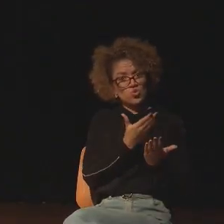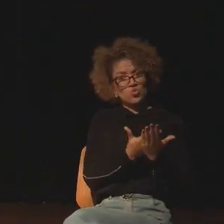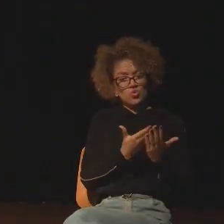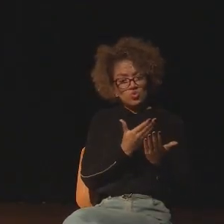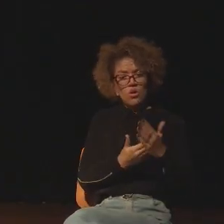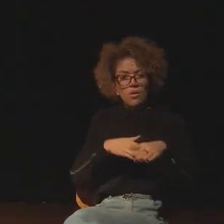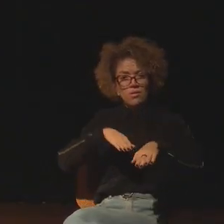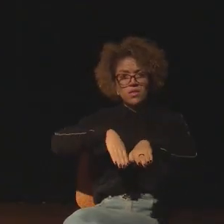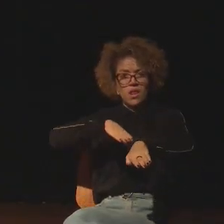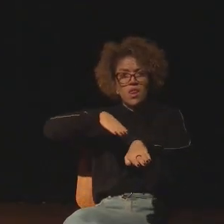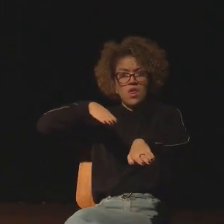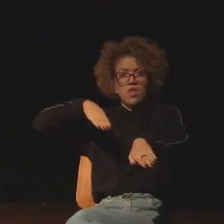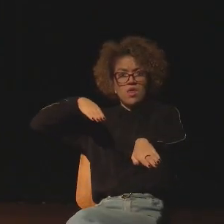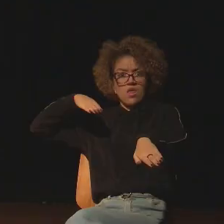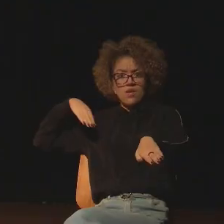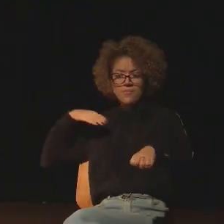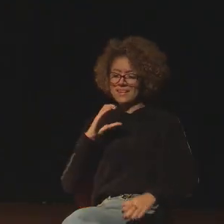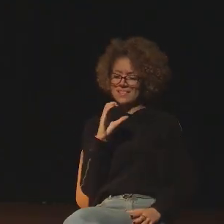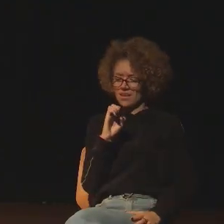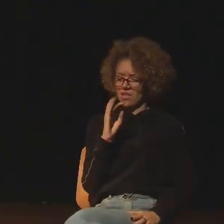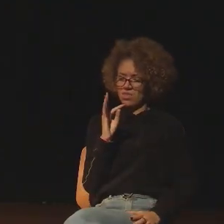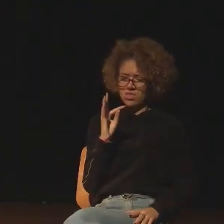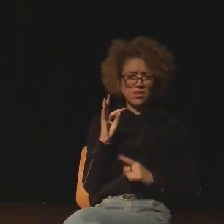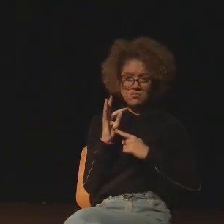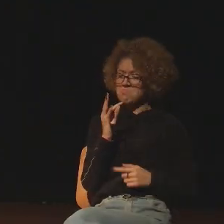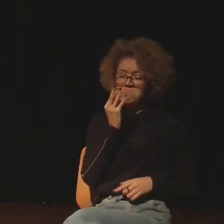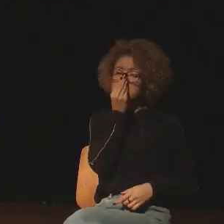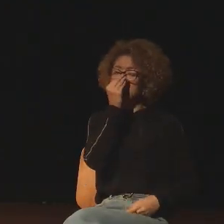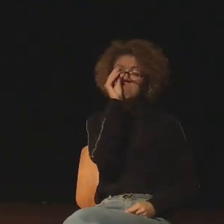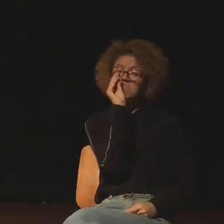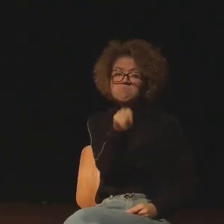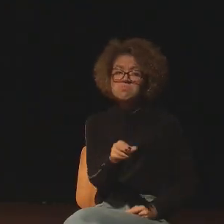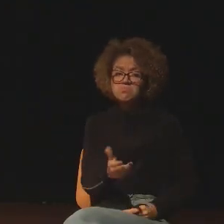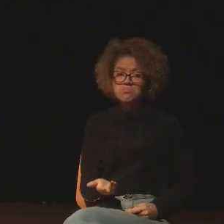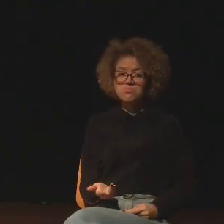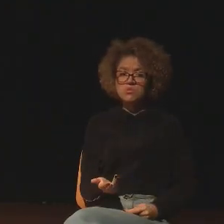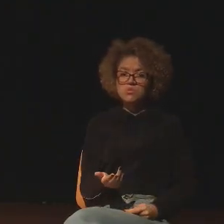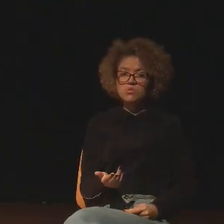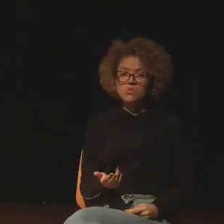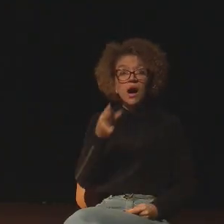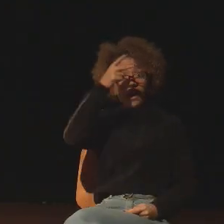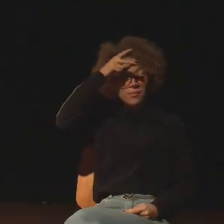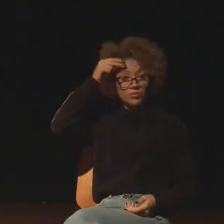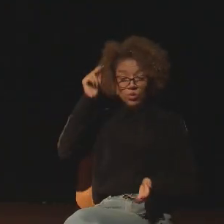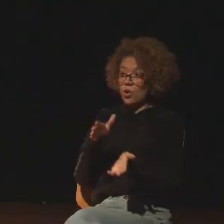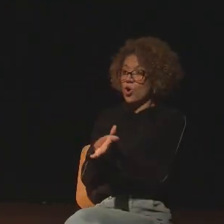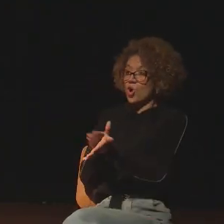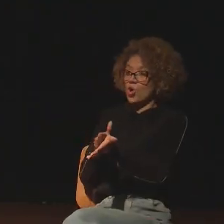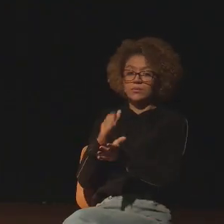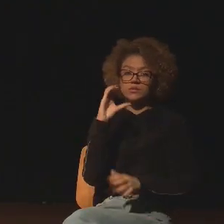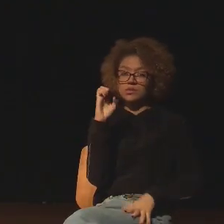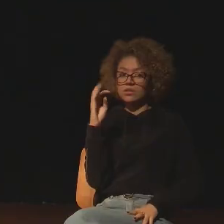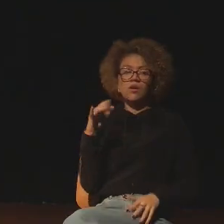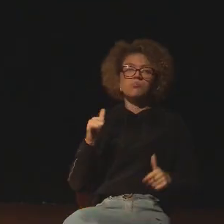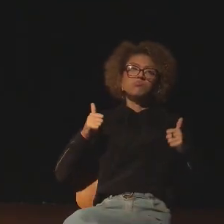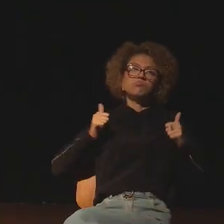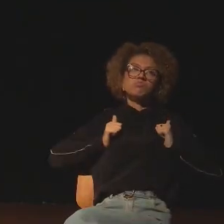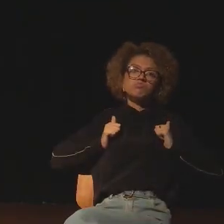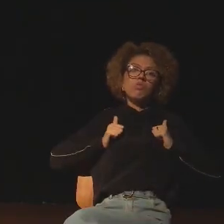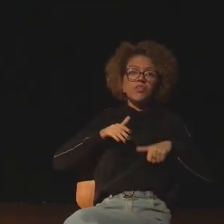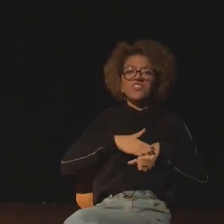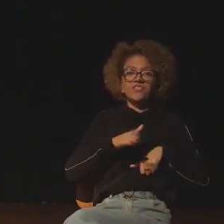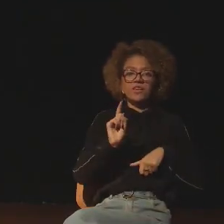essa região, que a própria CET não fez, o Ministério Público cobra e não existe um estudo de tráfego. Então, assim, é